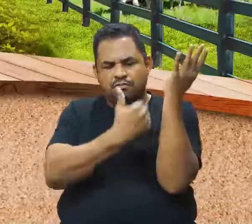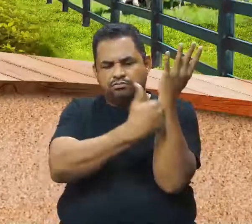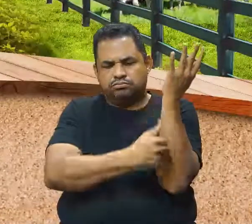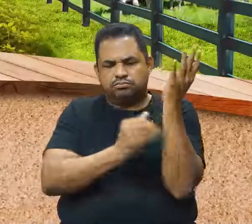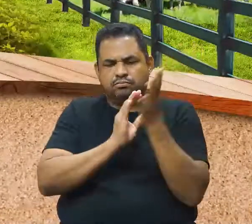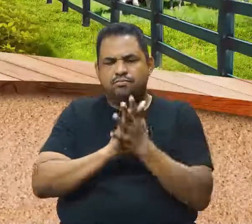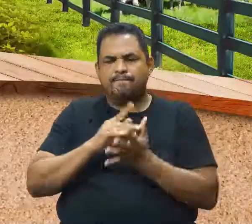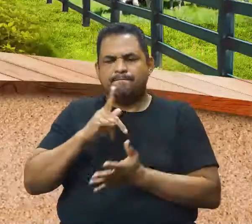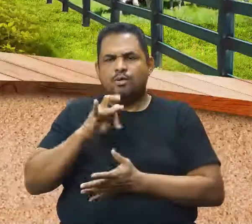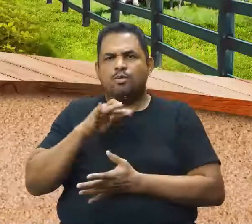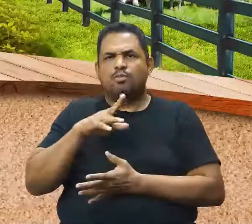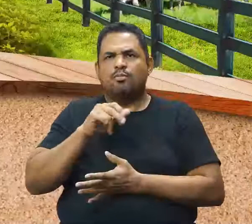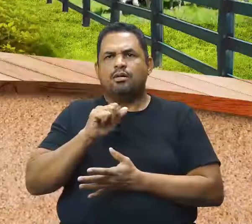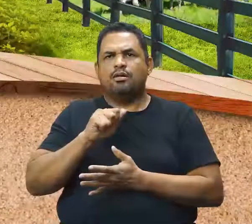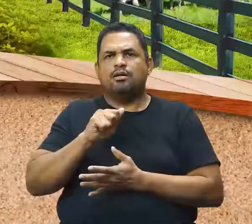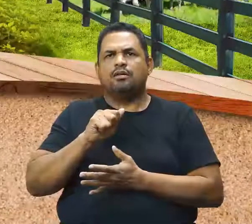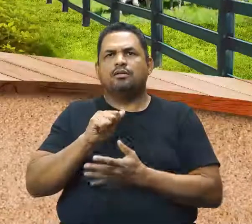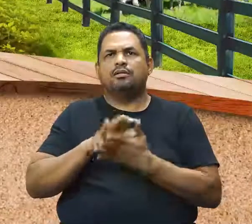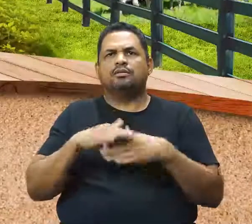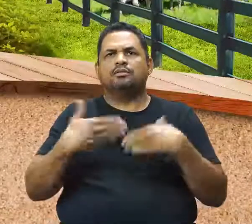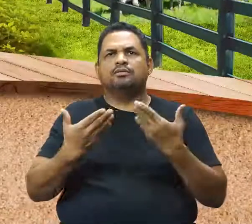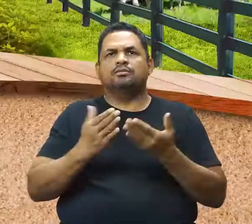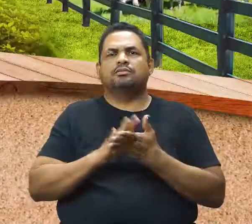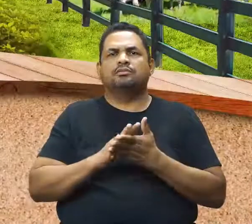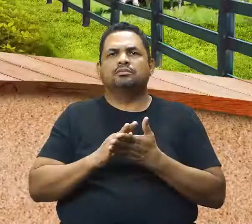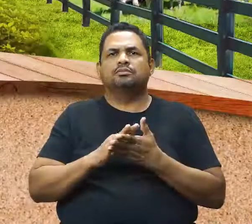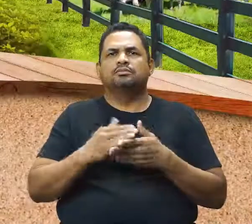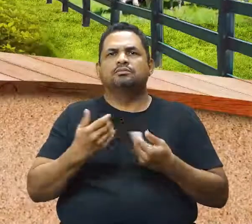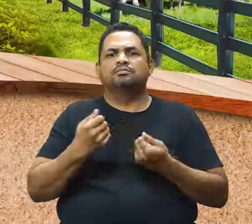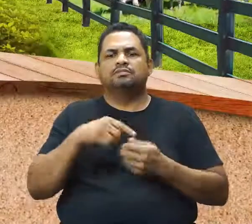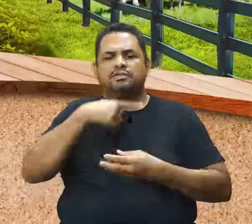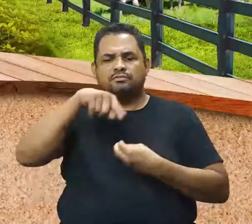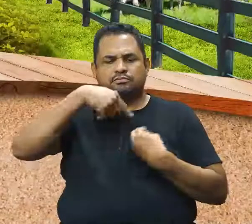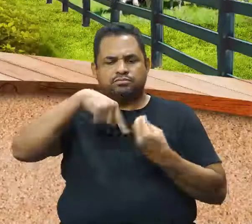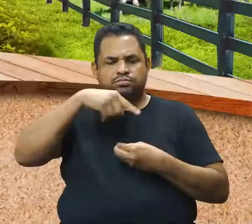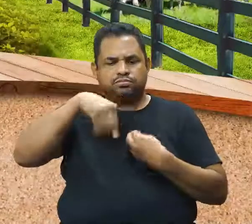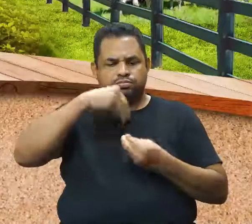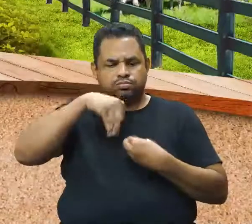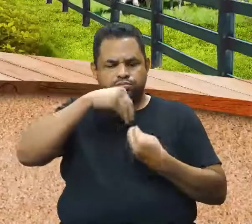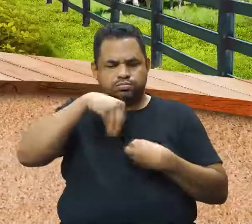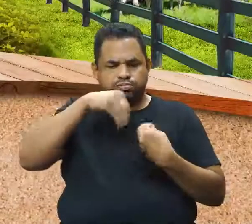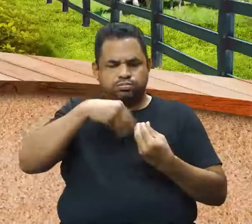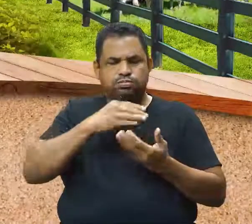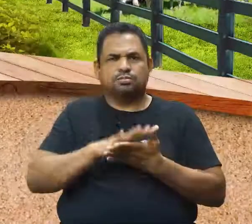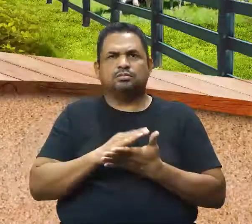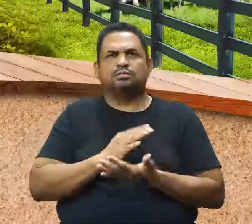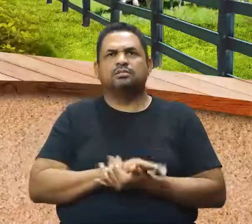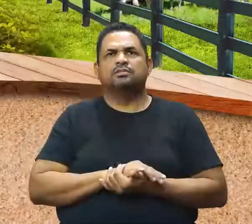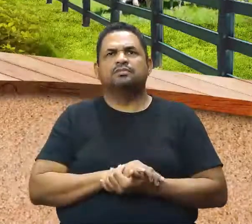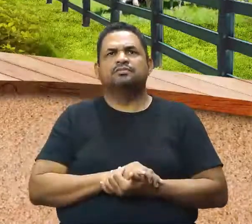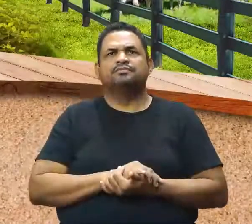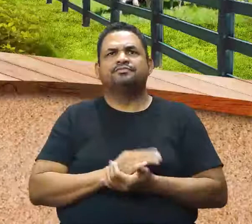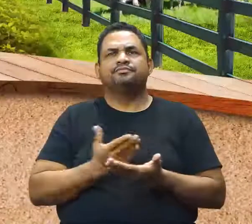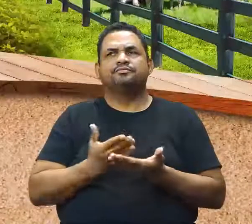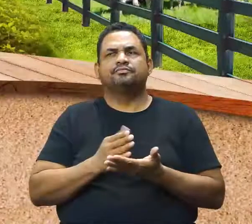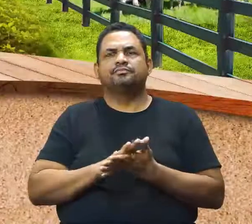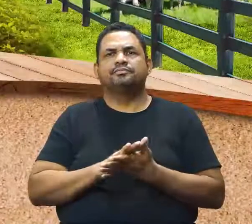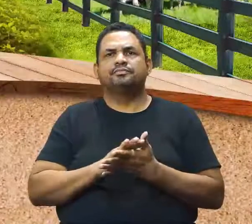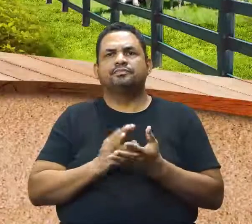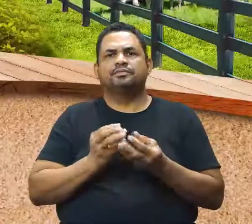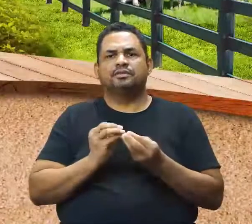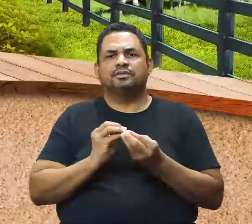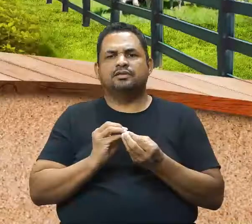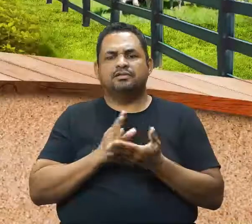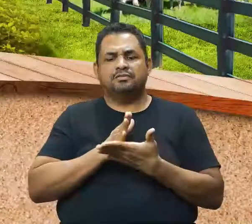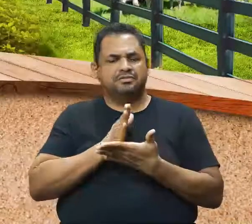do abacaxi. Mas se você fizer a despolpa, você tritura. Então não vai fazer em gomos para ser